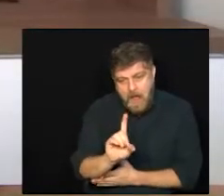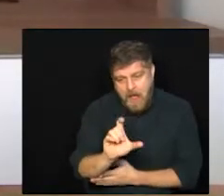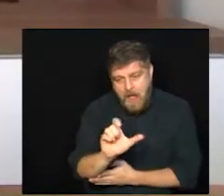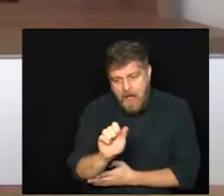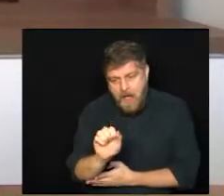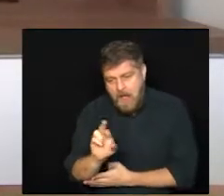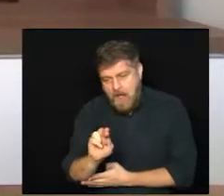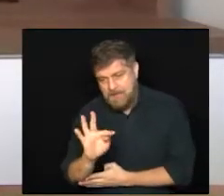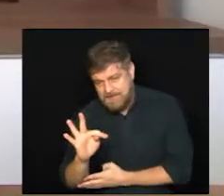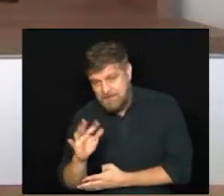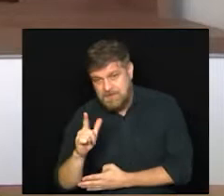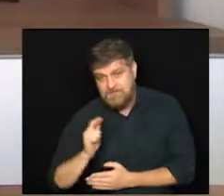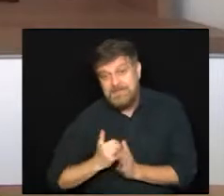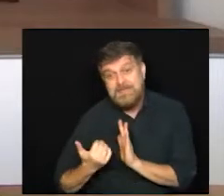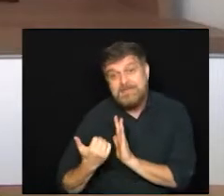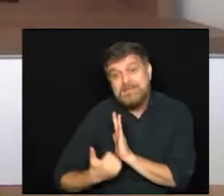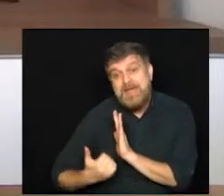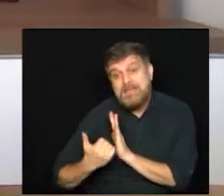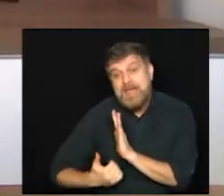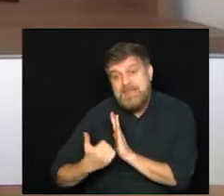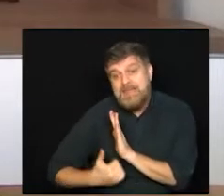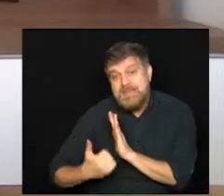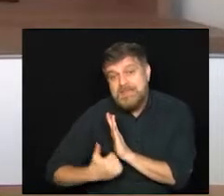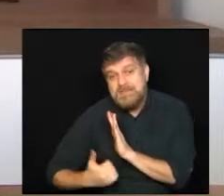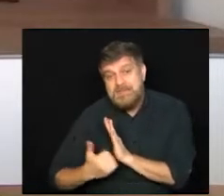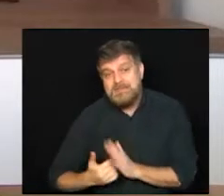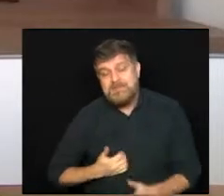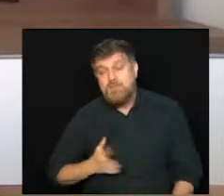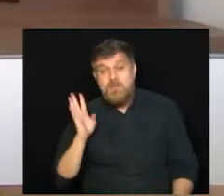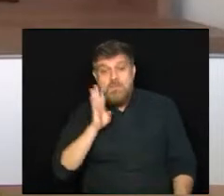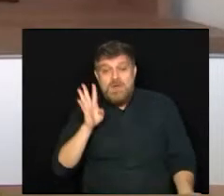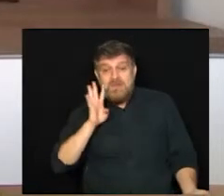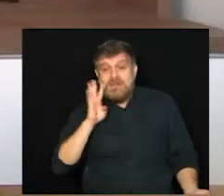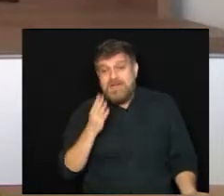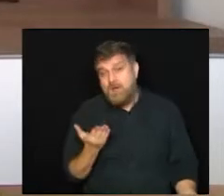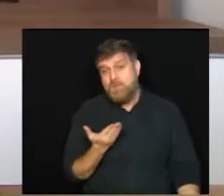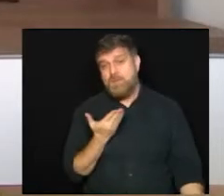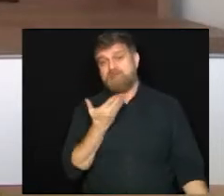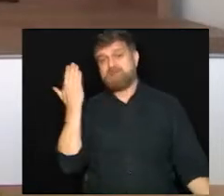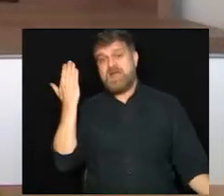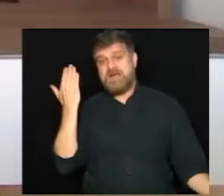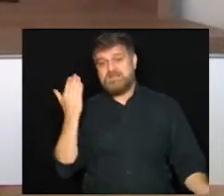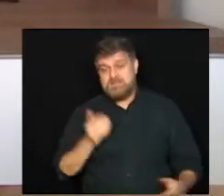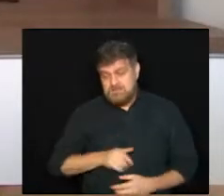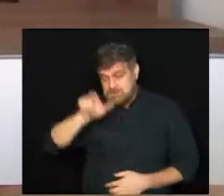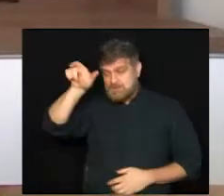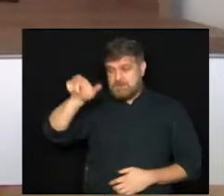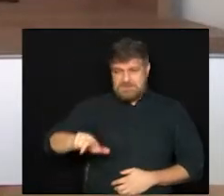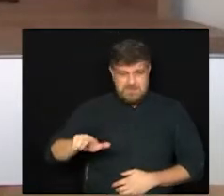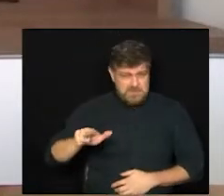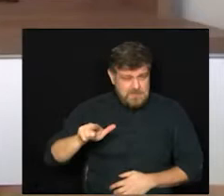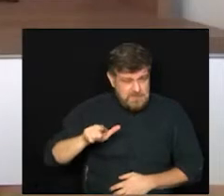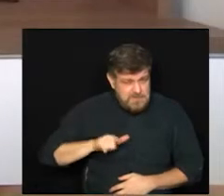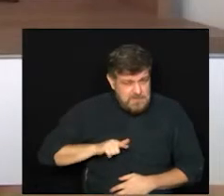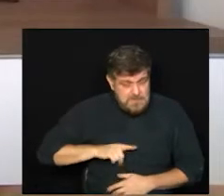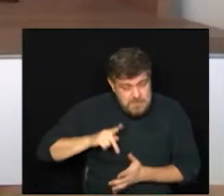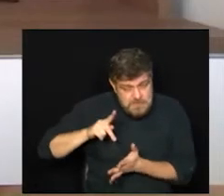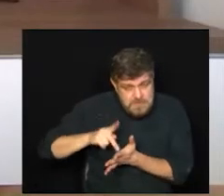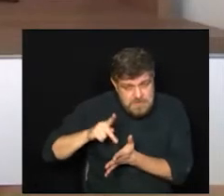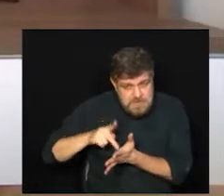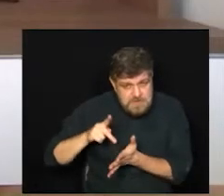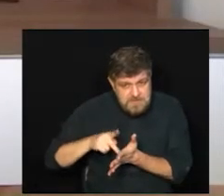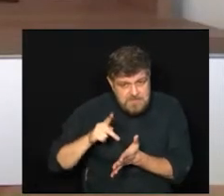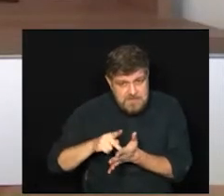ser diminuído do valor do imposto a pagar. Então é muito legal e é muito fácil. E as pessoas estão realmente fazendo esse